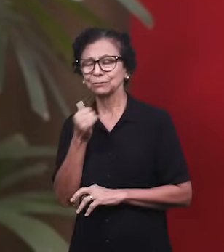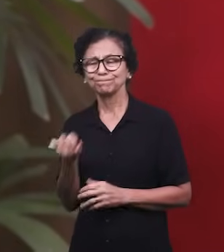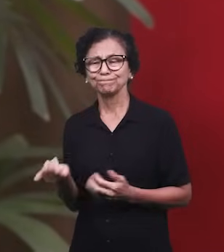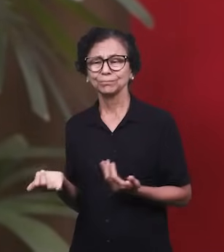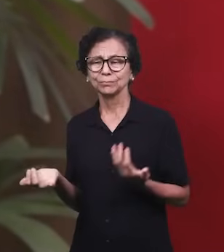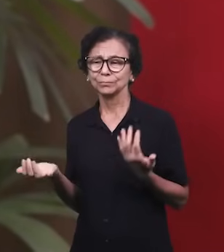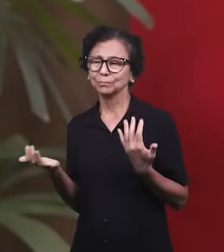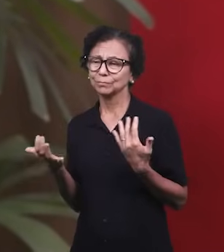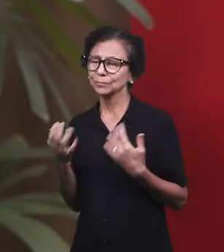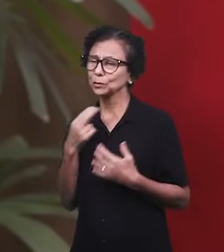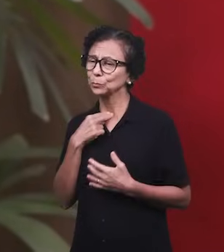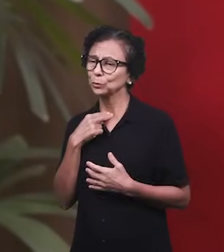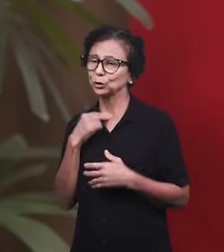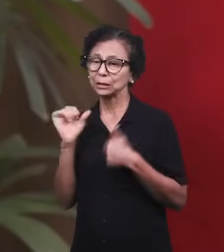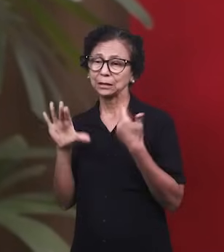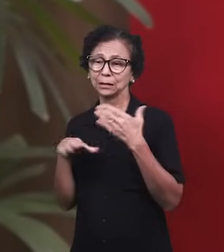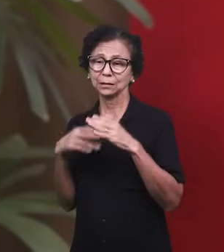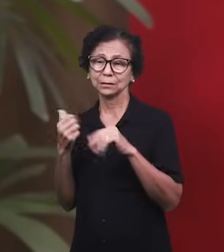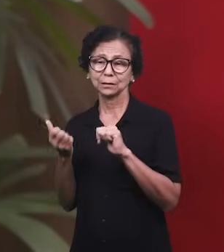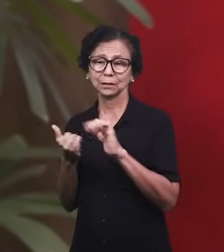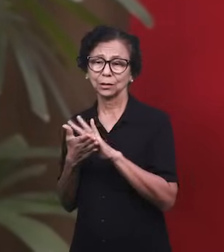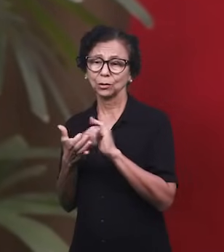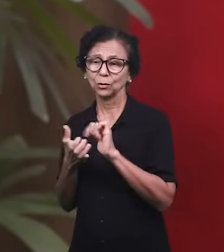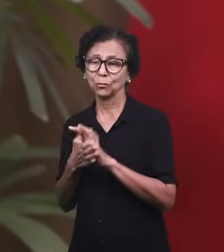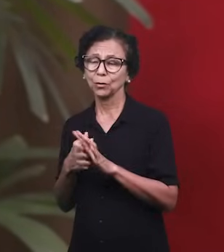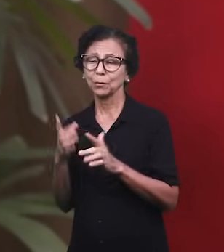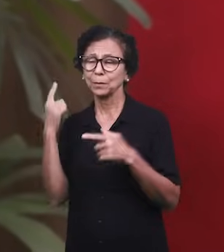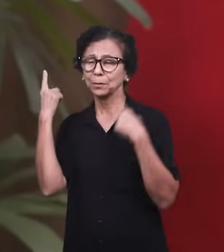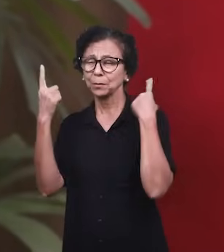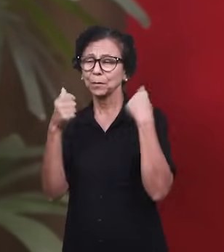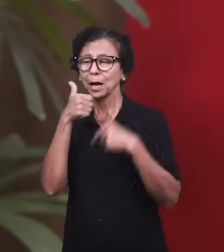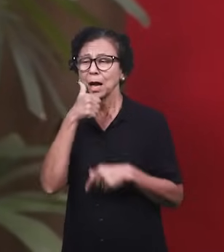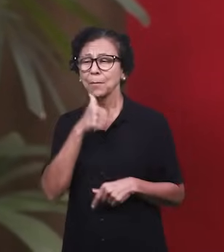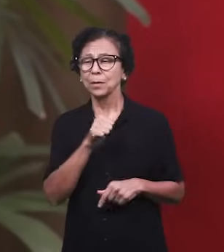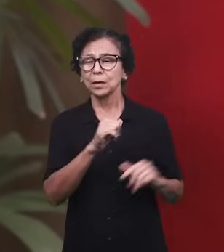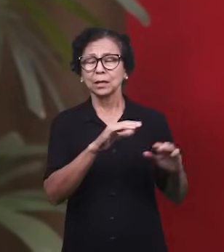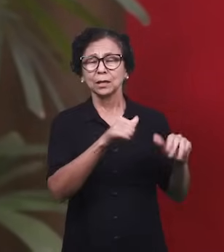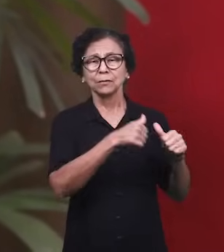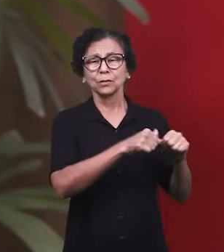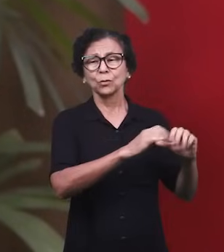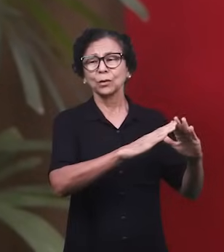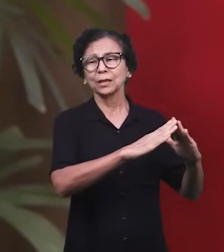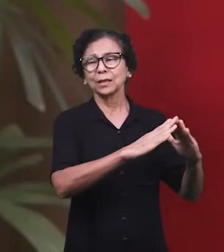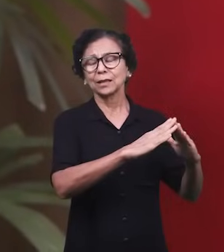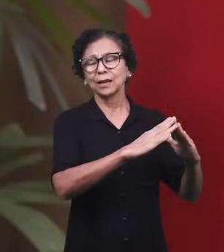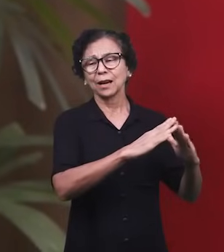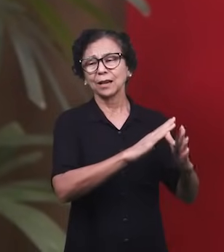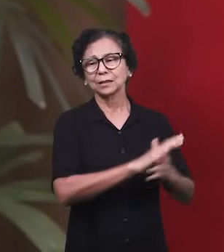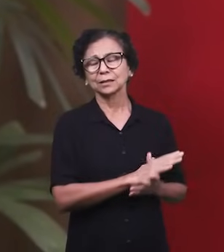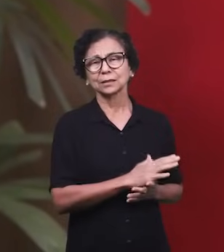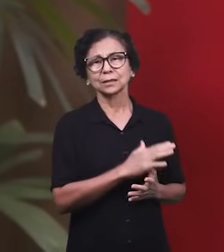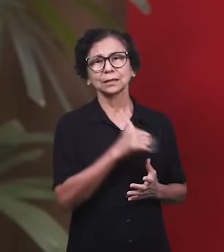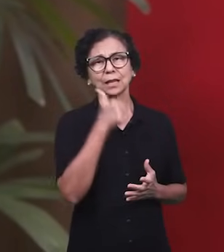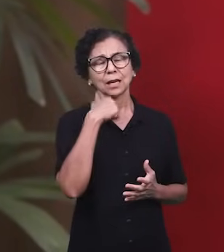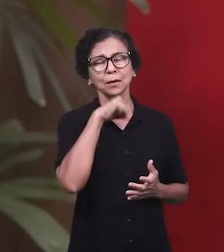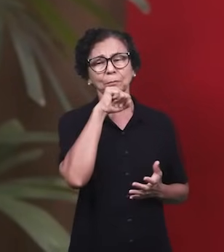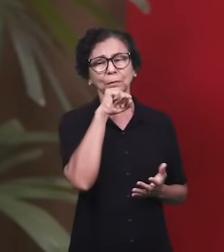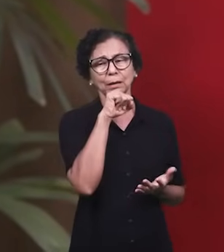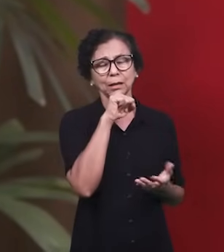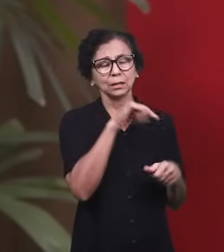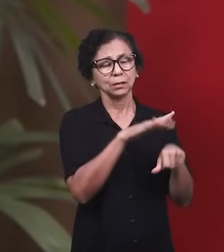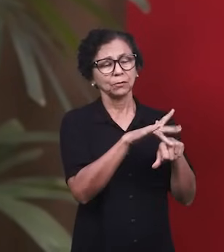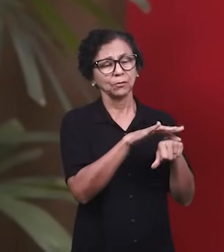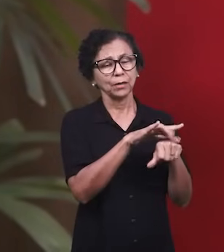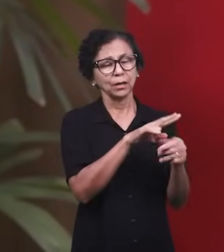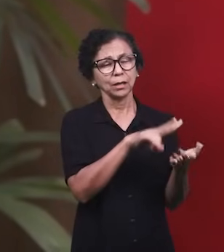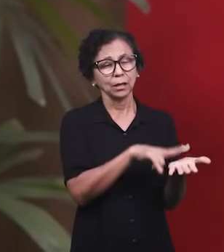Mas aí o grupo de irmãos foi orar por ela e o Senhor falou para ela o seguinte, que queria que ela cantasse assim mesmo, que o Senhor ia usá-la.